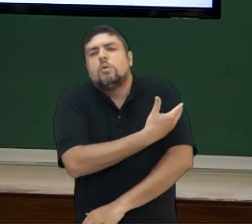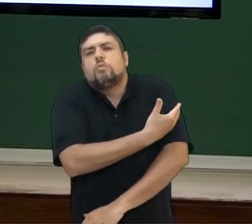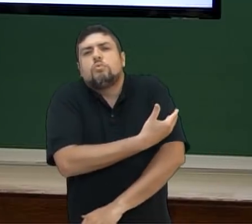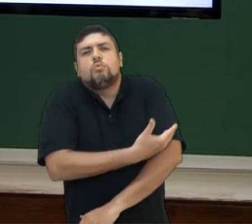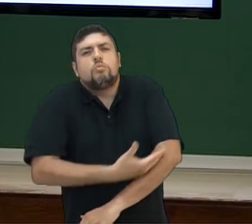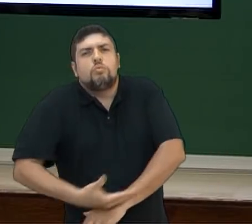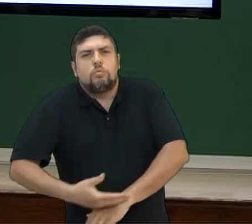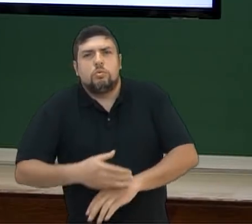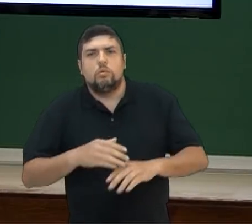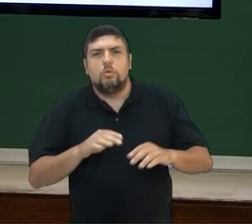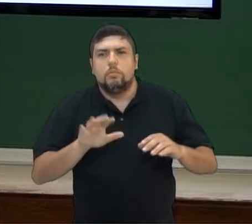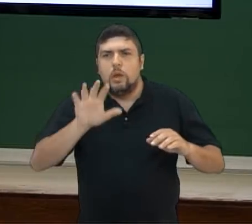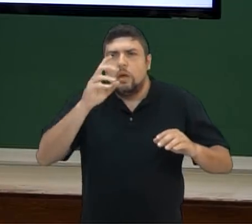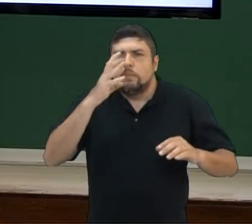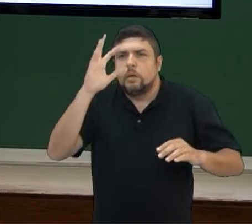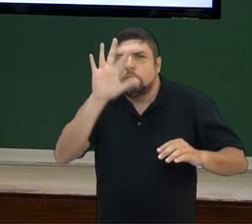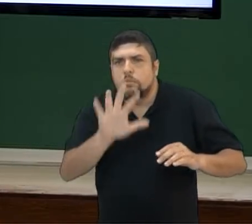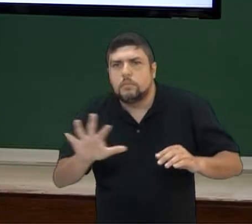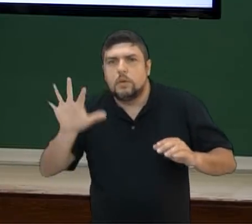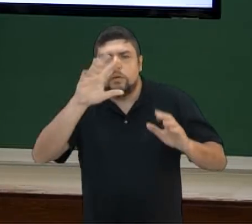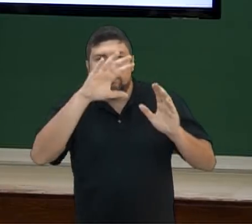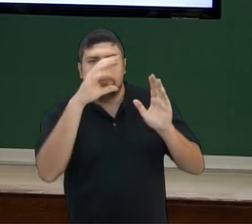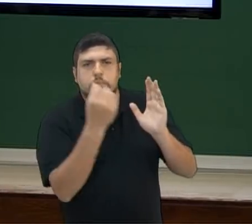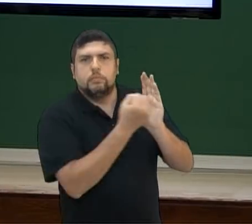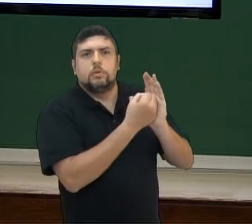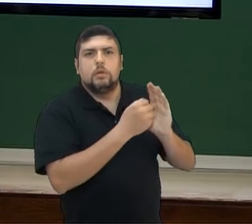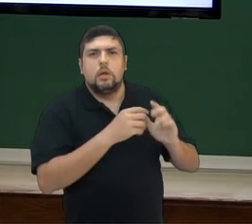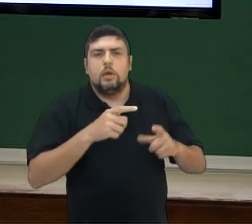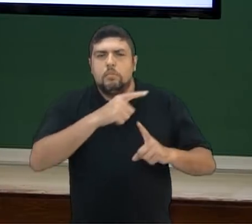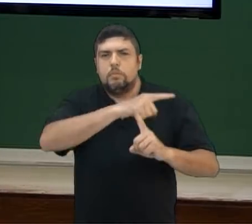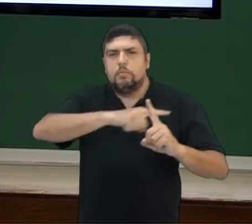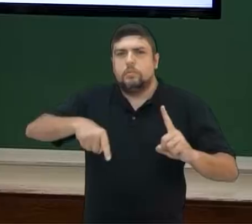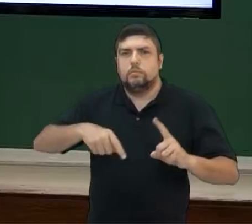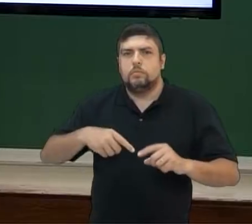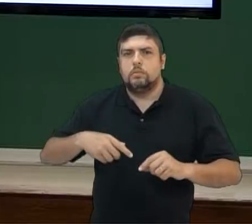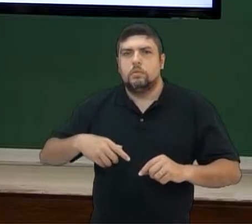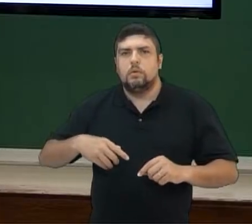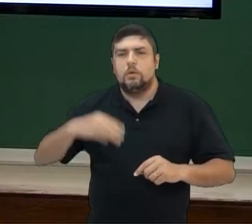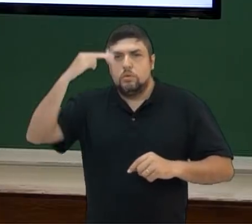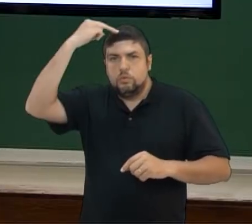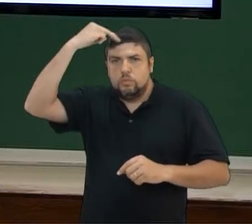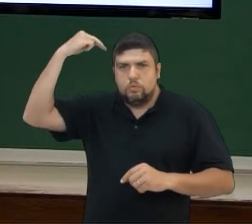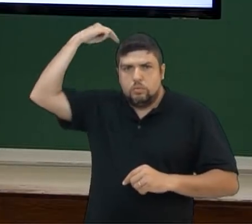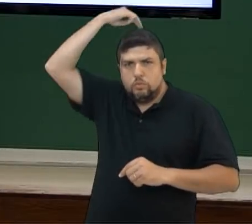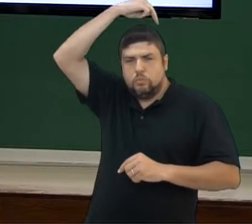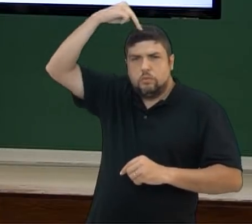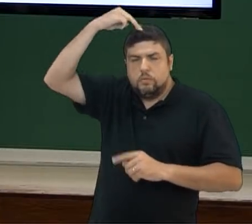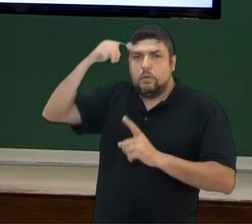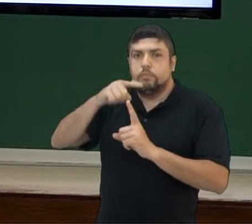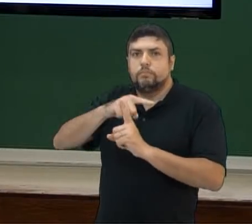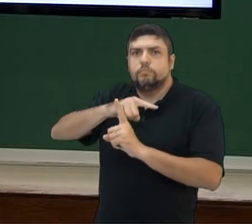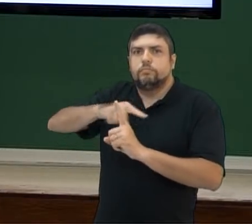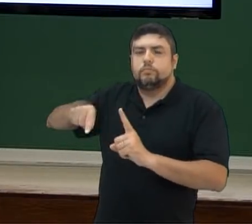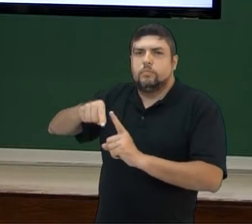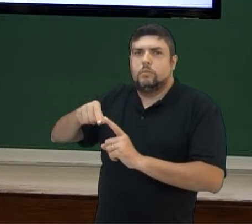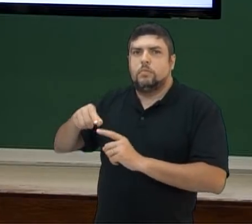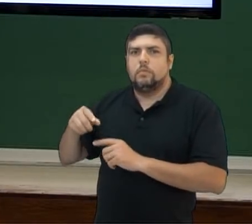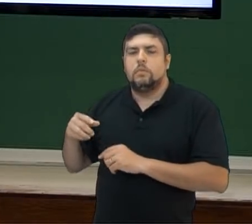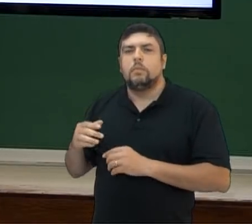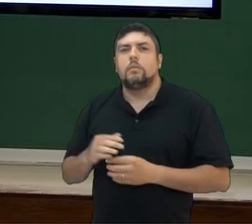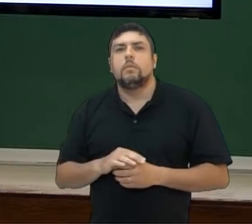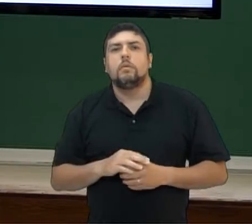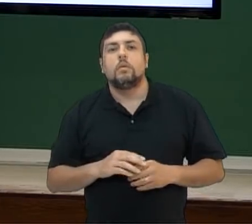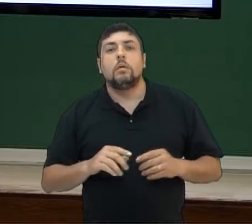proibido fazer imagens do profeta Muhammad, que é proibido ter simbologias. Mas,